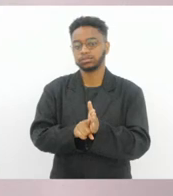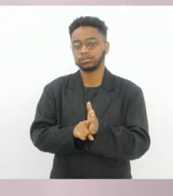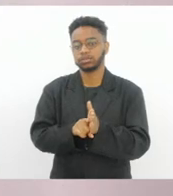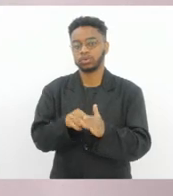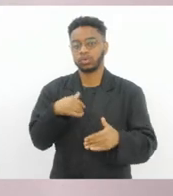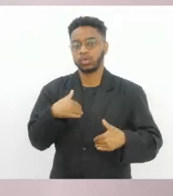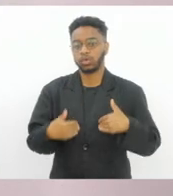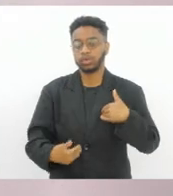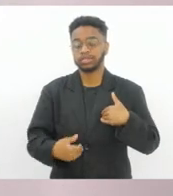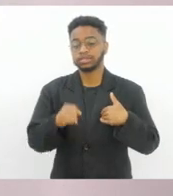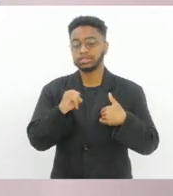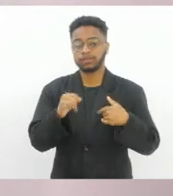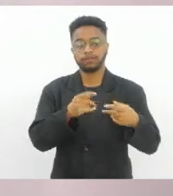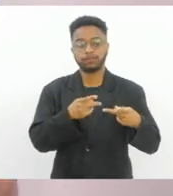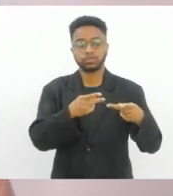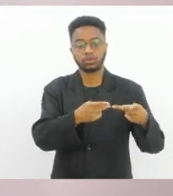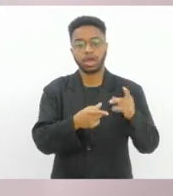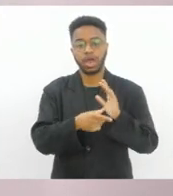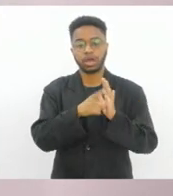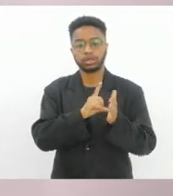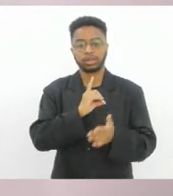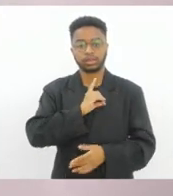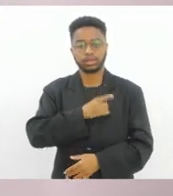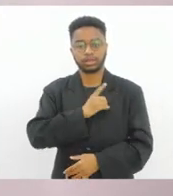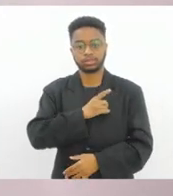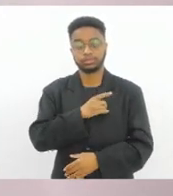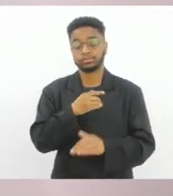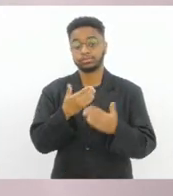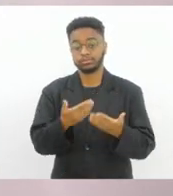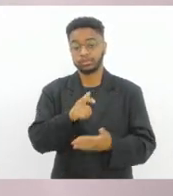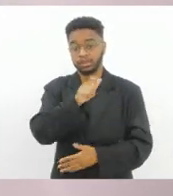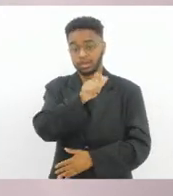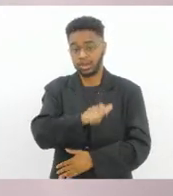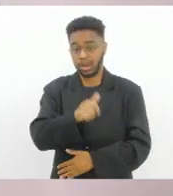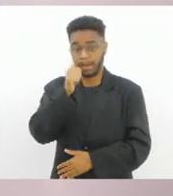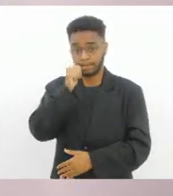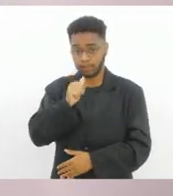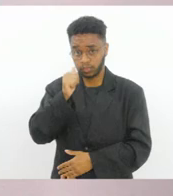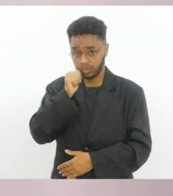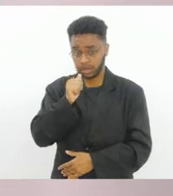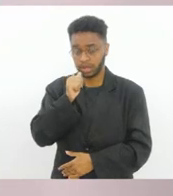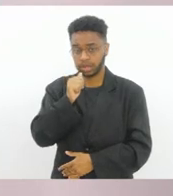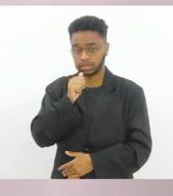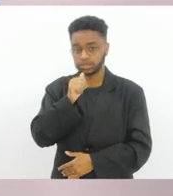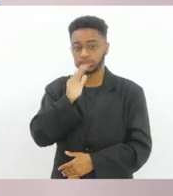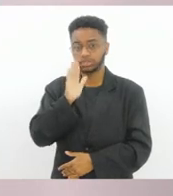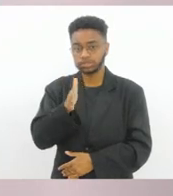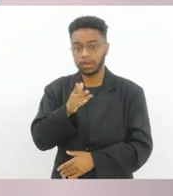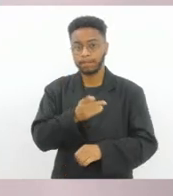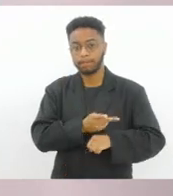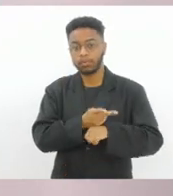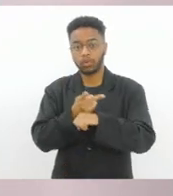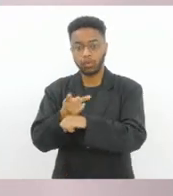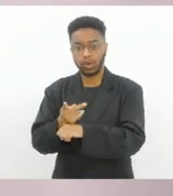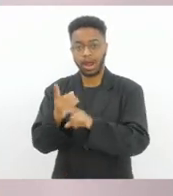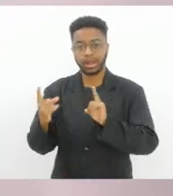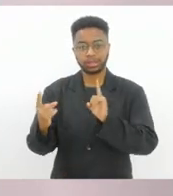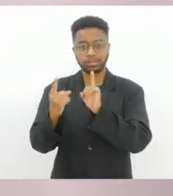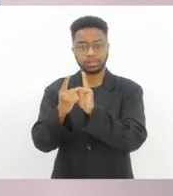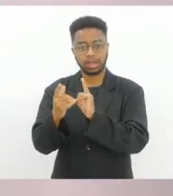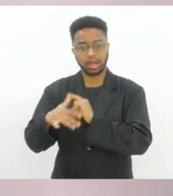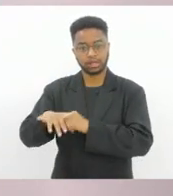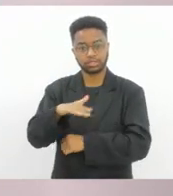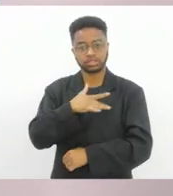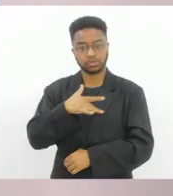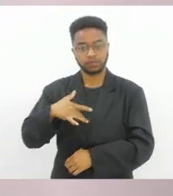se ela passou na delegacia. Então, essa mulher que foi no atendimento de saúde e